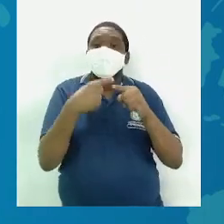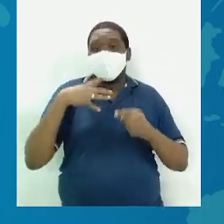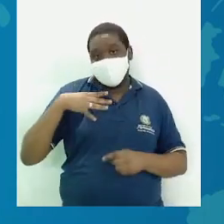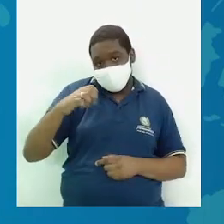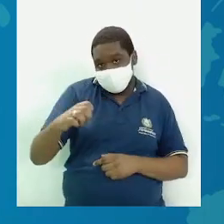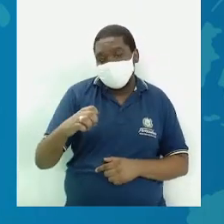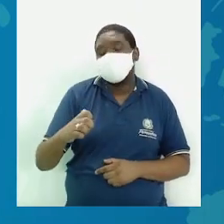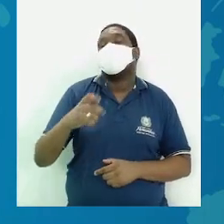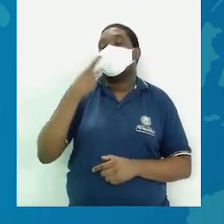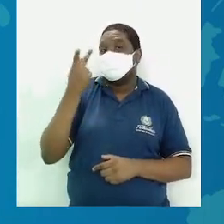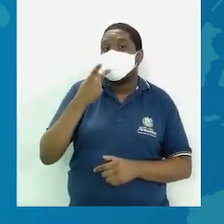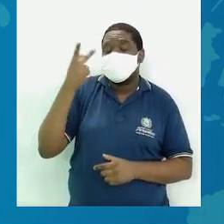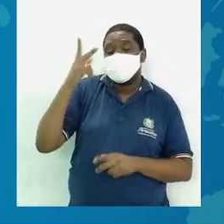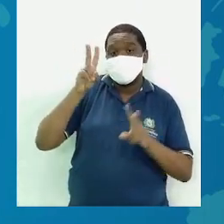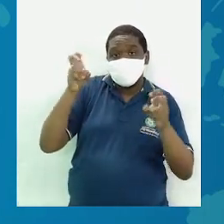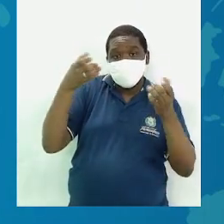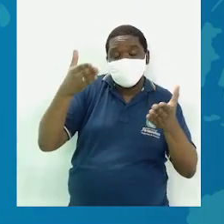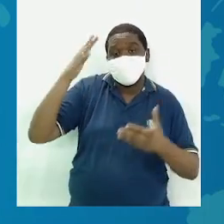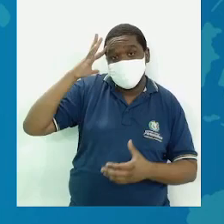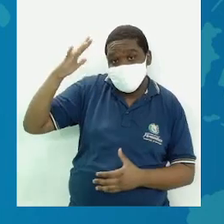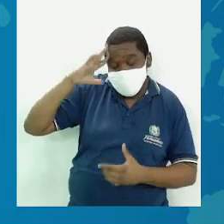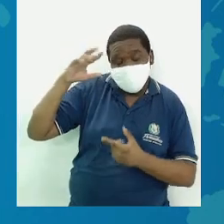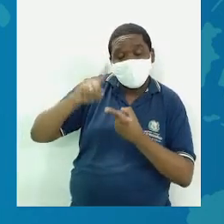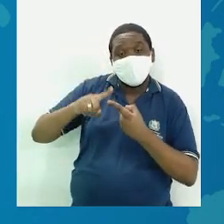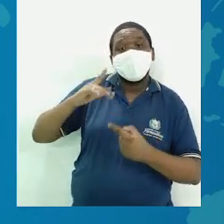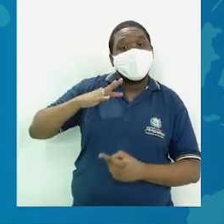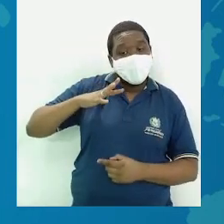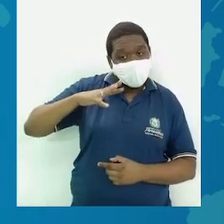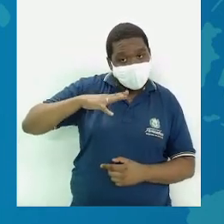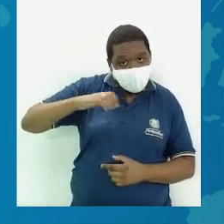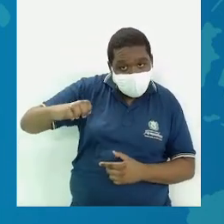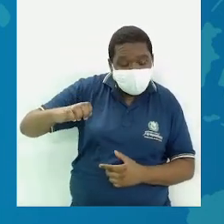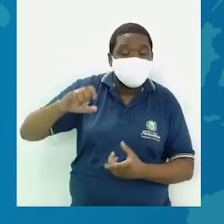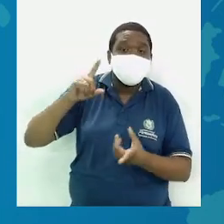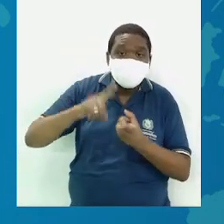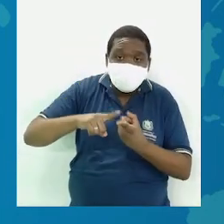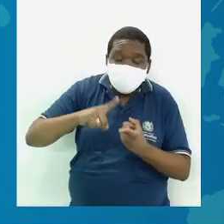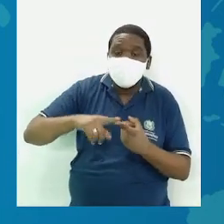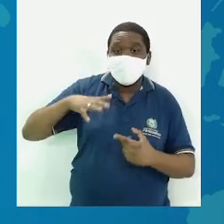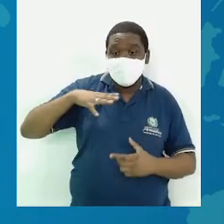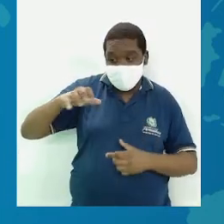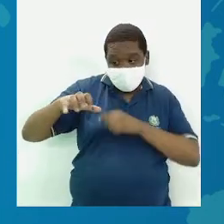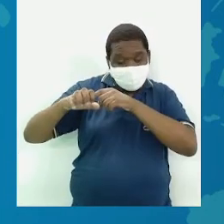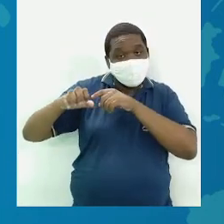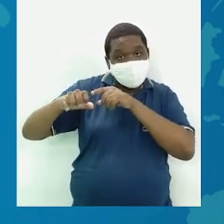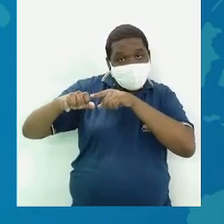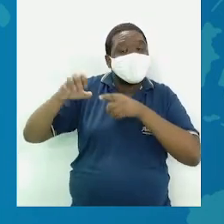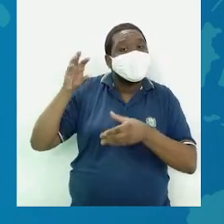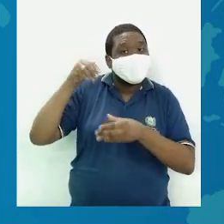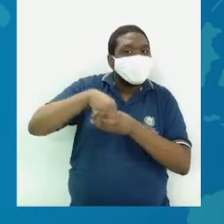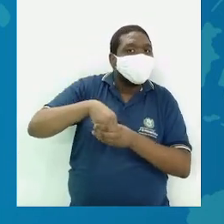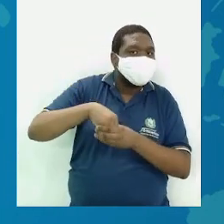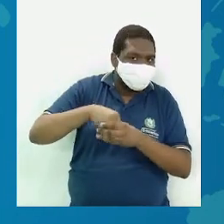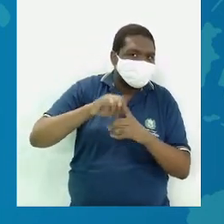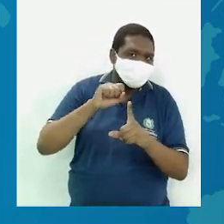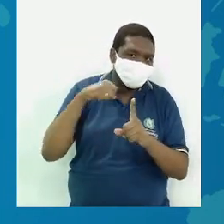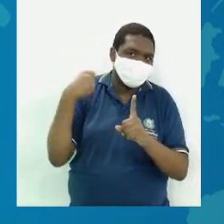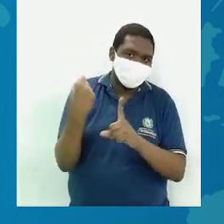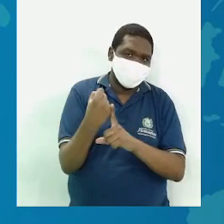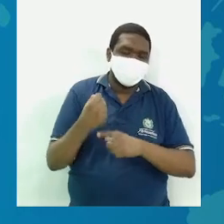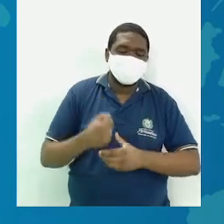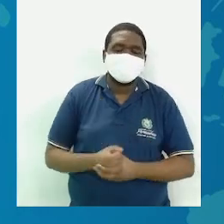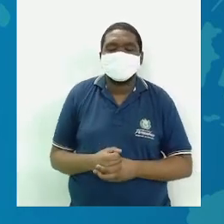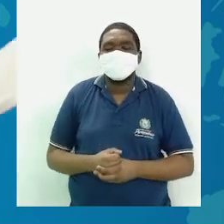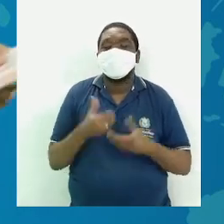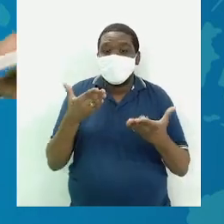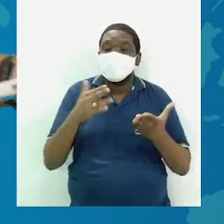de filosofia sem falar de ética e sem falar de quê? Da ação de ética na cidade, que ele chamou isso de política.